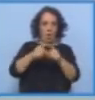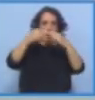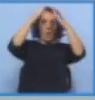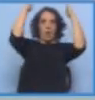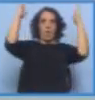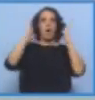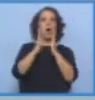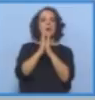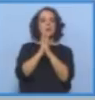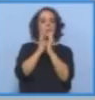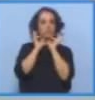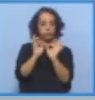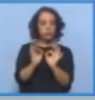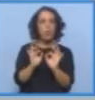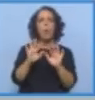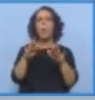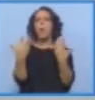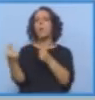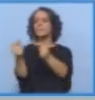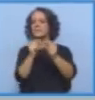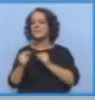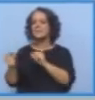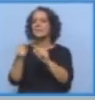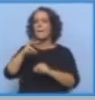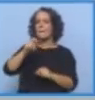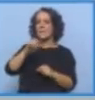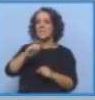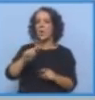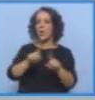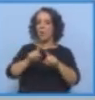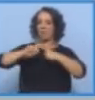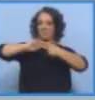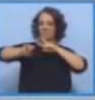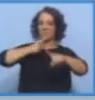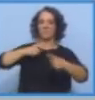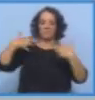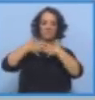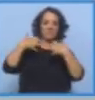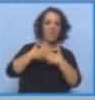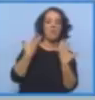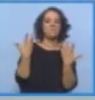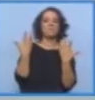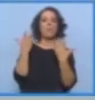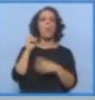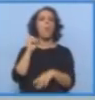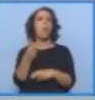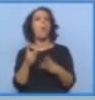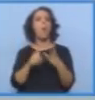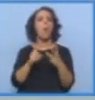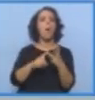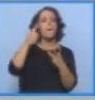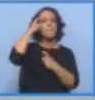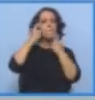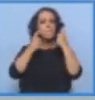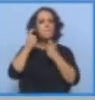sagrado, ou discutiam um Messias político, guerreiro, combatente, ou discutiam um Messias